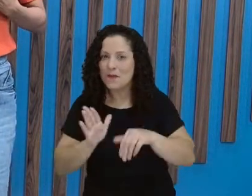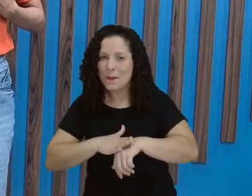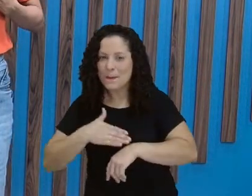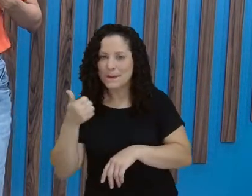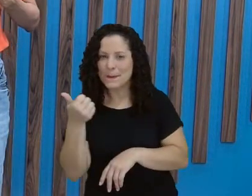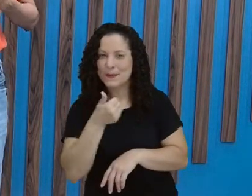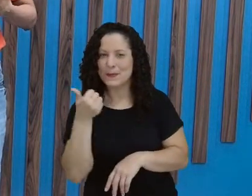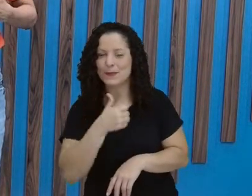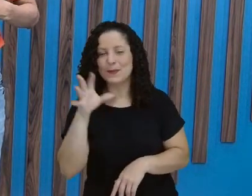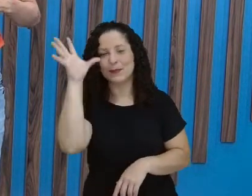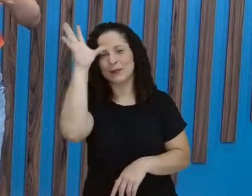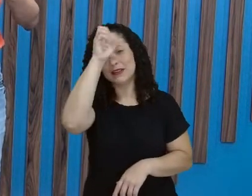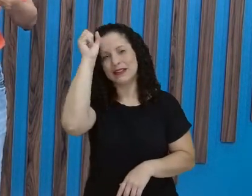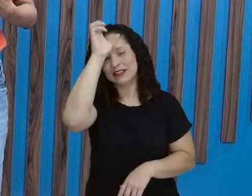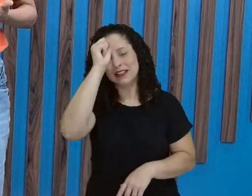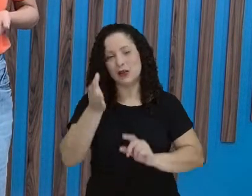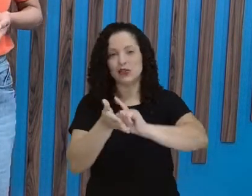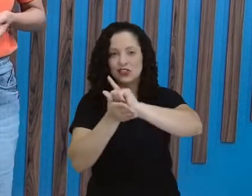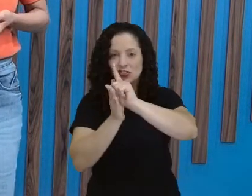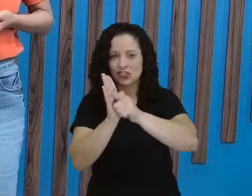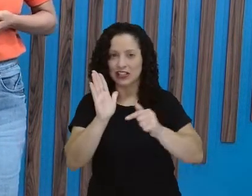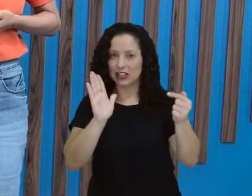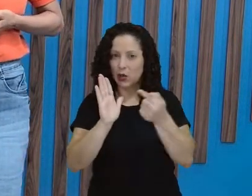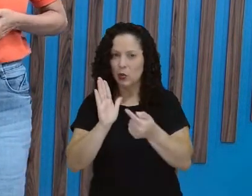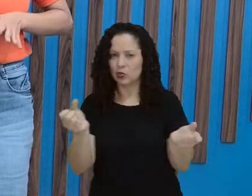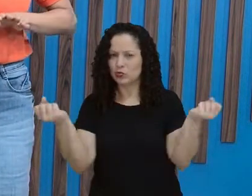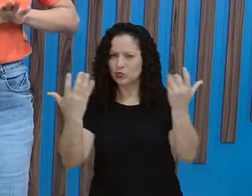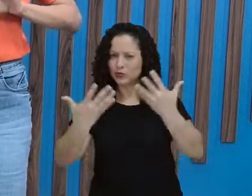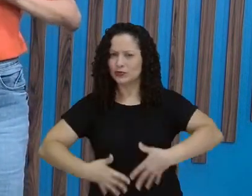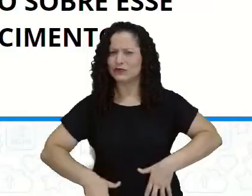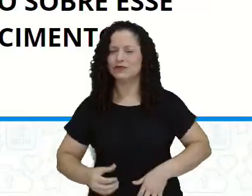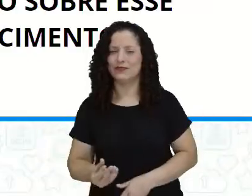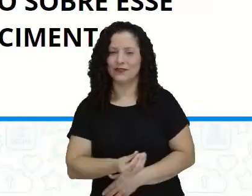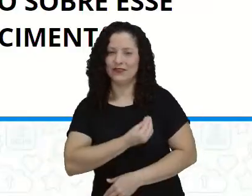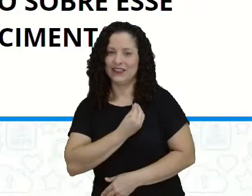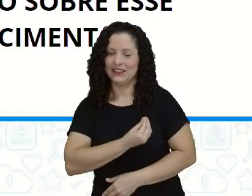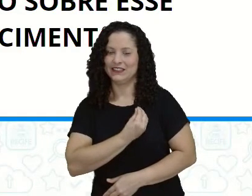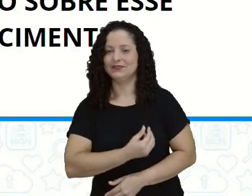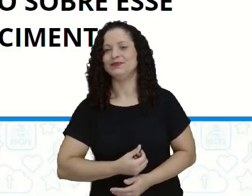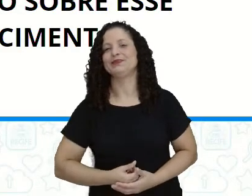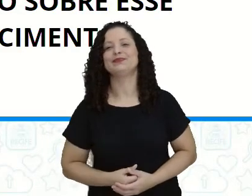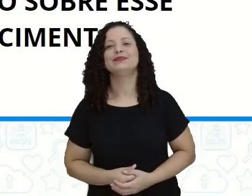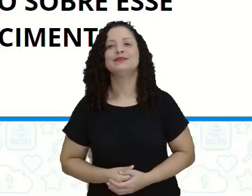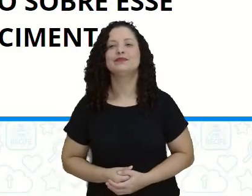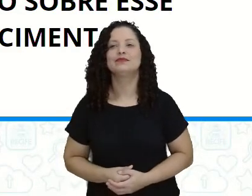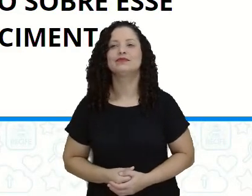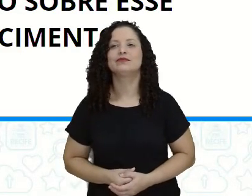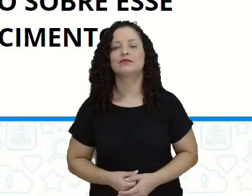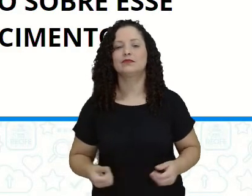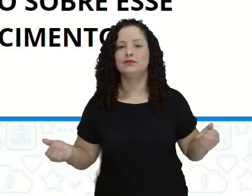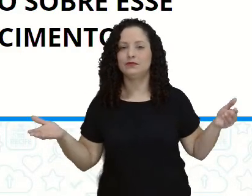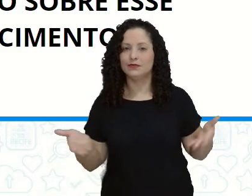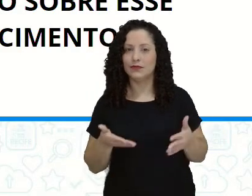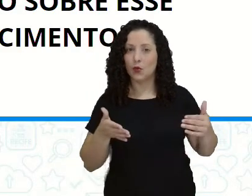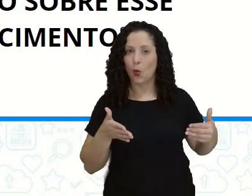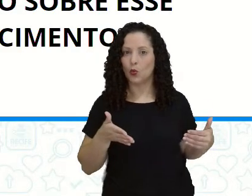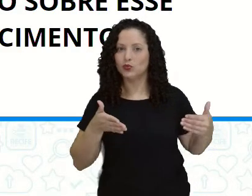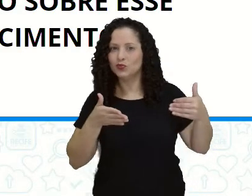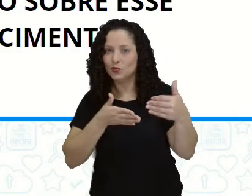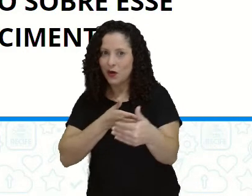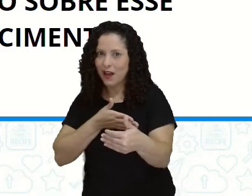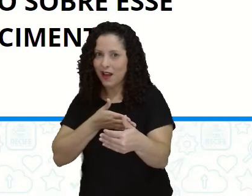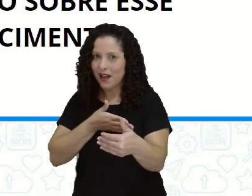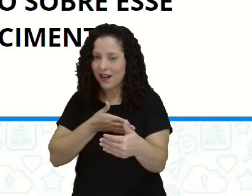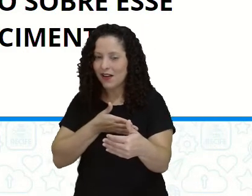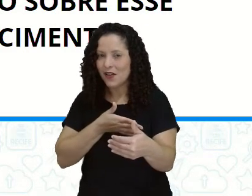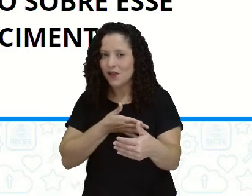esse gênero textual que é tão comum no nosso dia a dia. E olha só, para a gente continuar esse